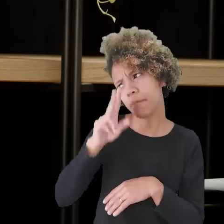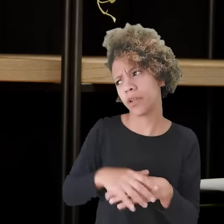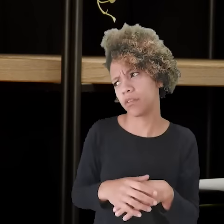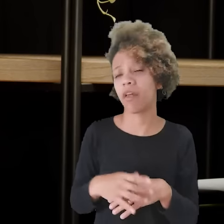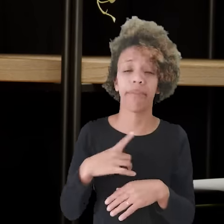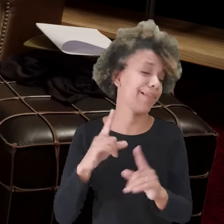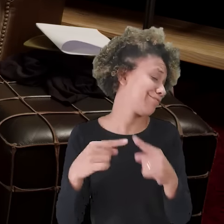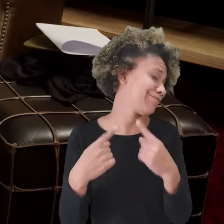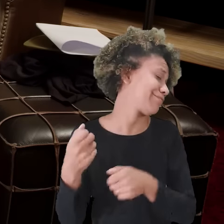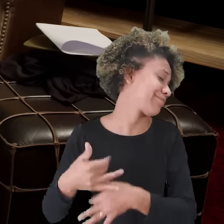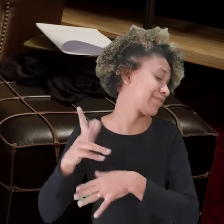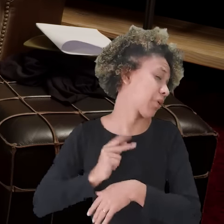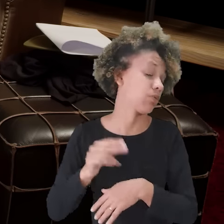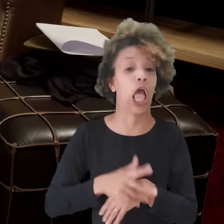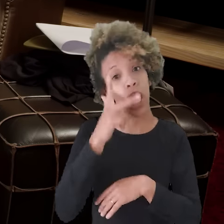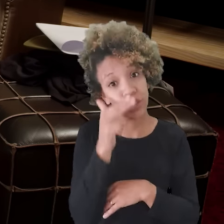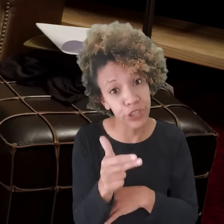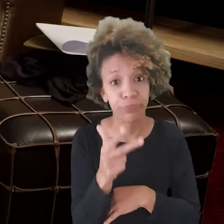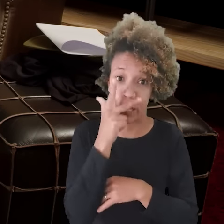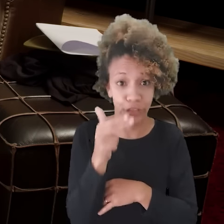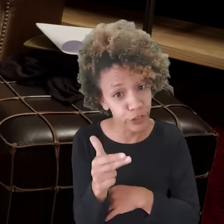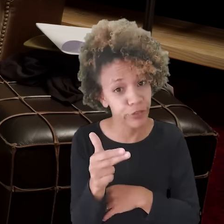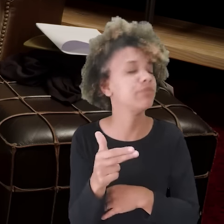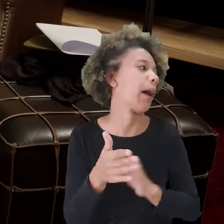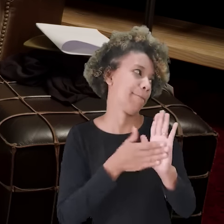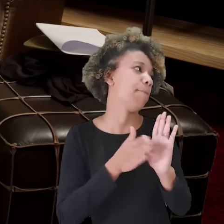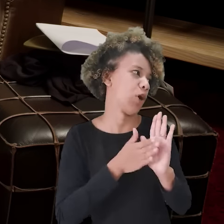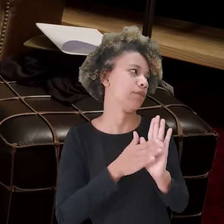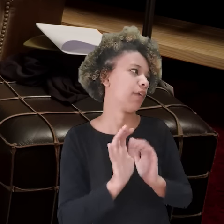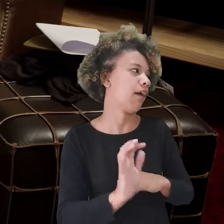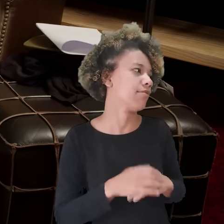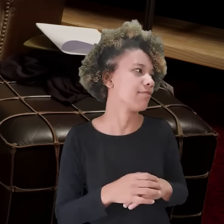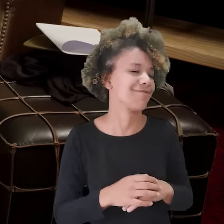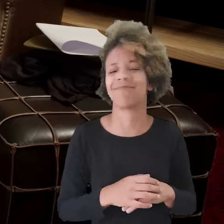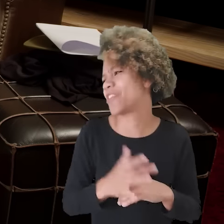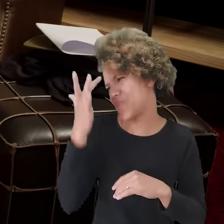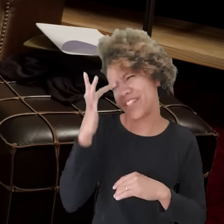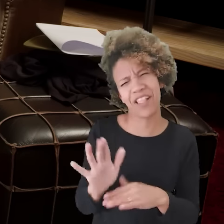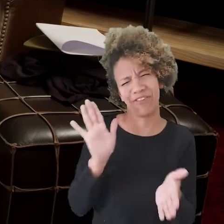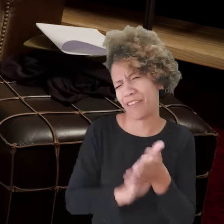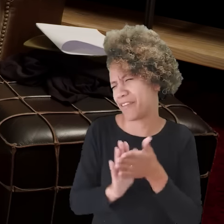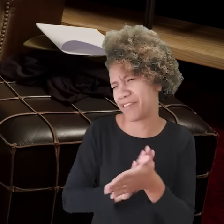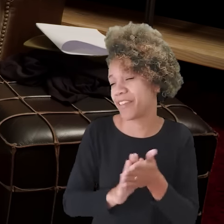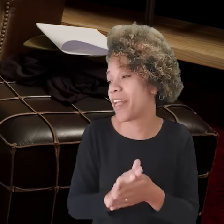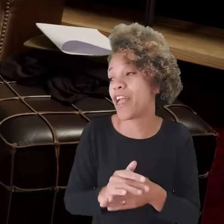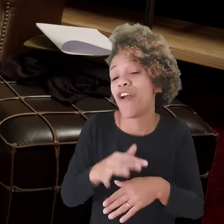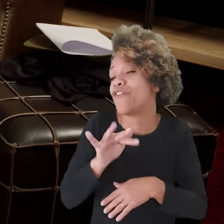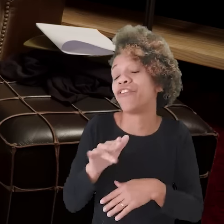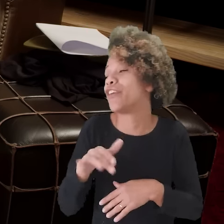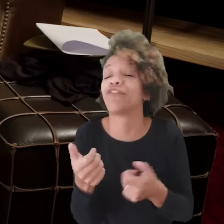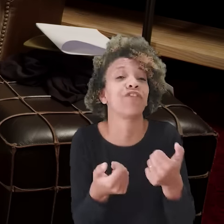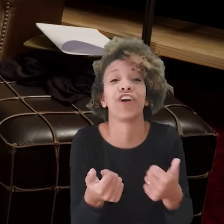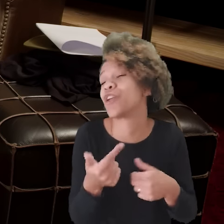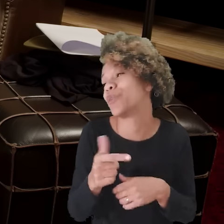minha lembrança que vai ter gente me xingando exatamente nesse programa é esse pra você falar eu jogo